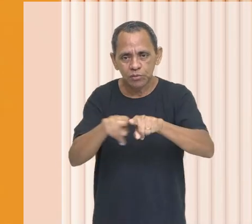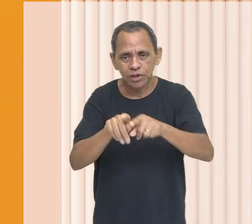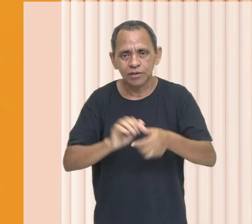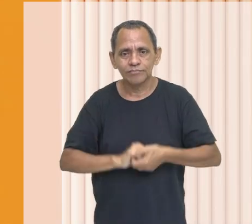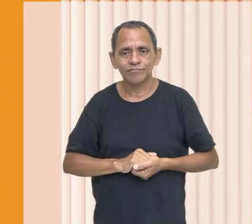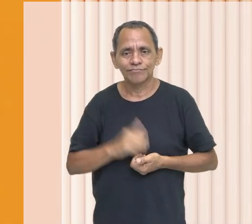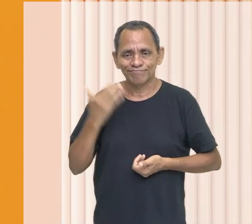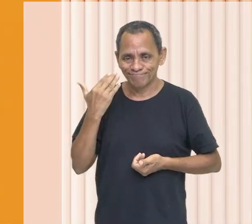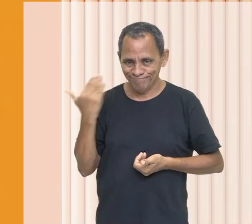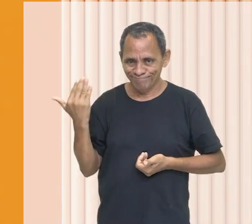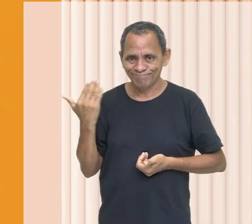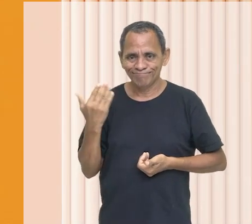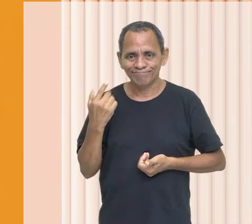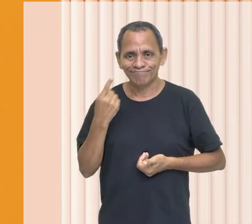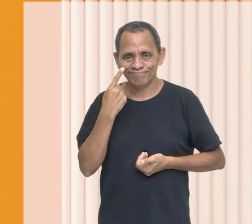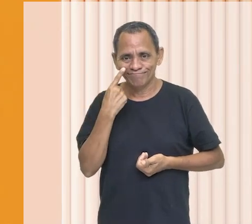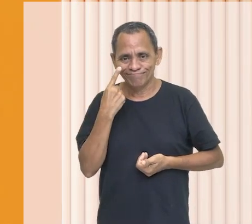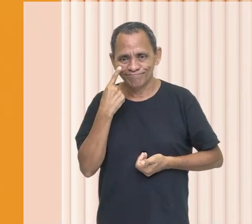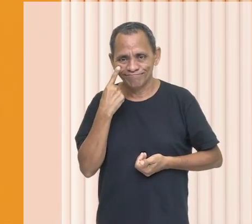Olha só,